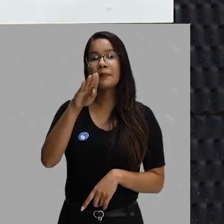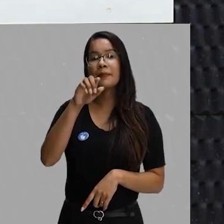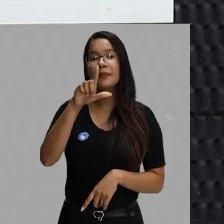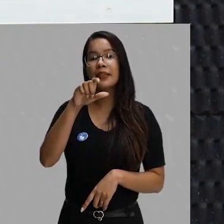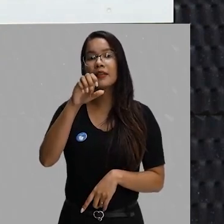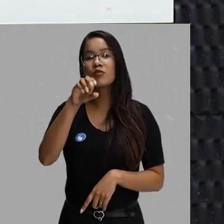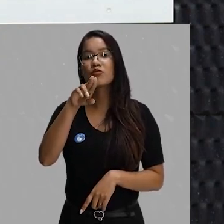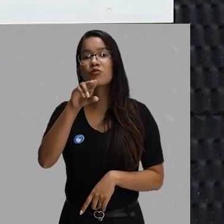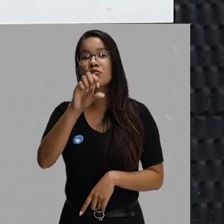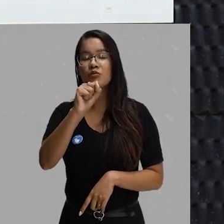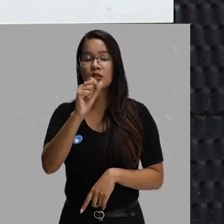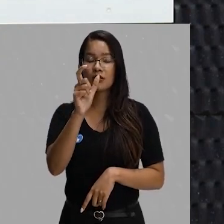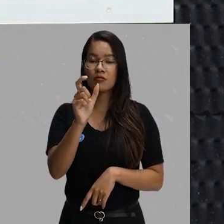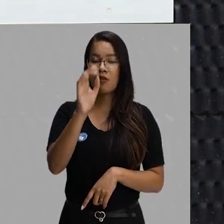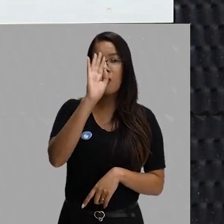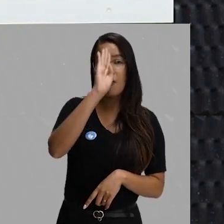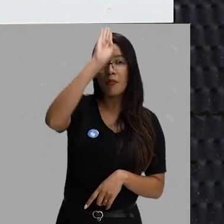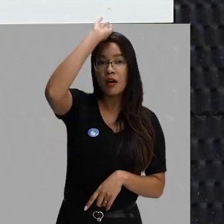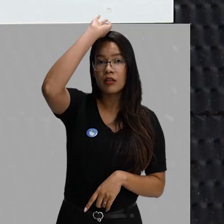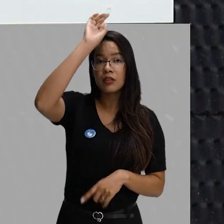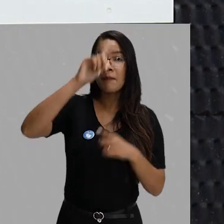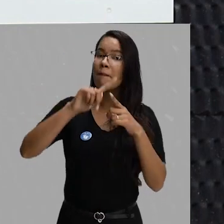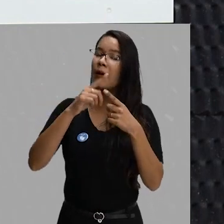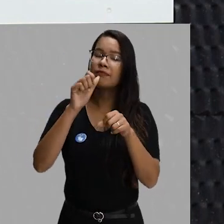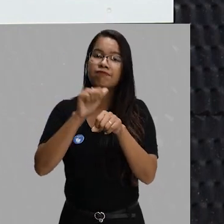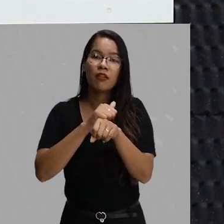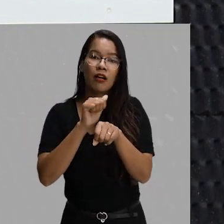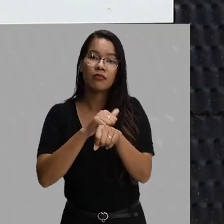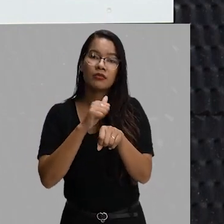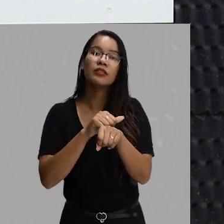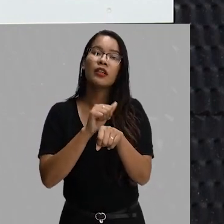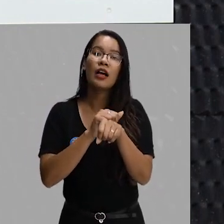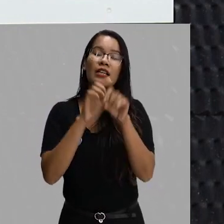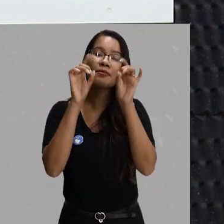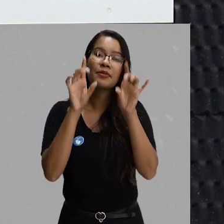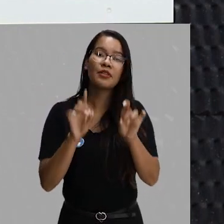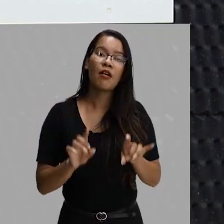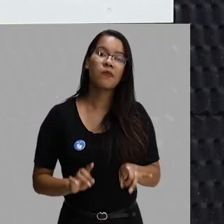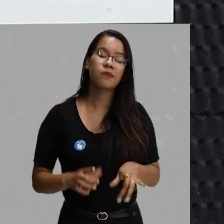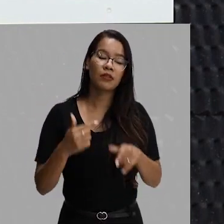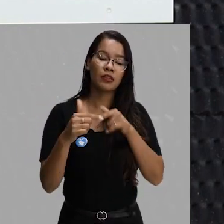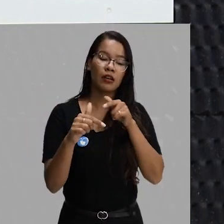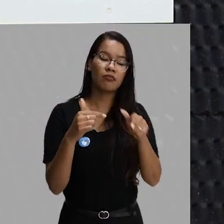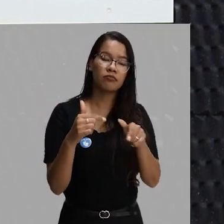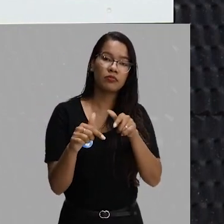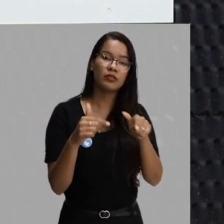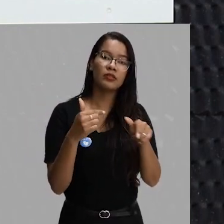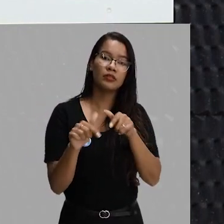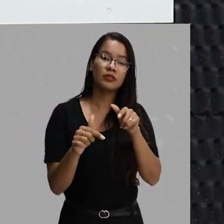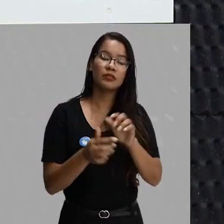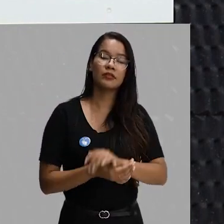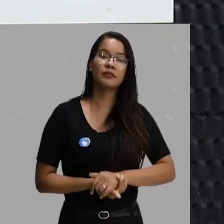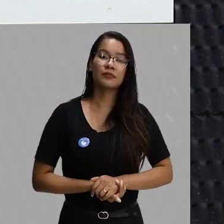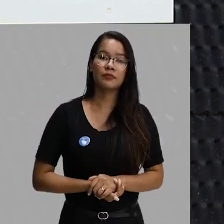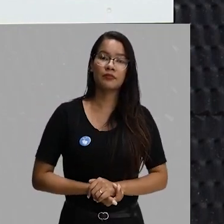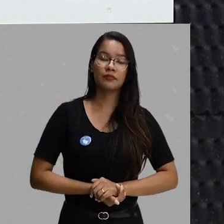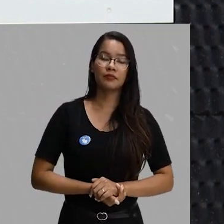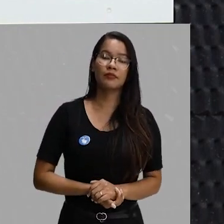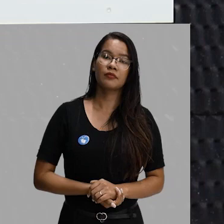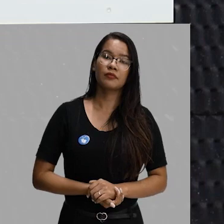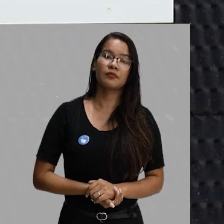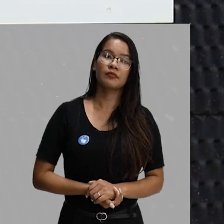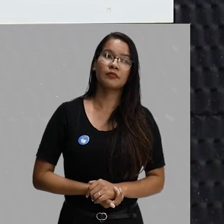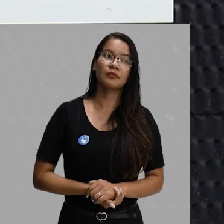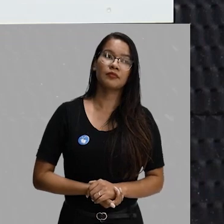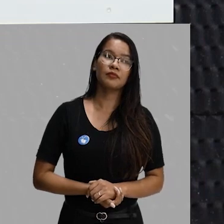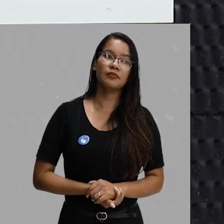dos primeiros romanos. Os plebeus, a principal ocupação que eles vão exercer, o principal ofício que eles exercem durante